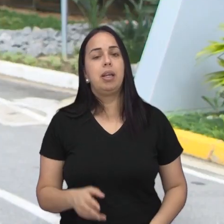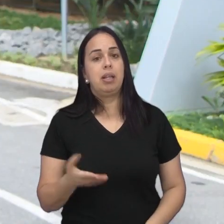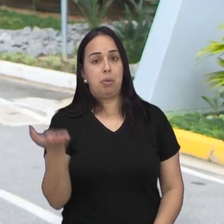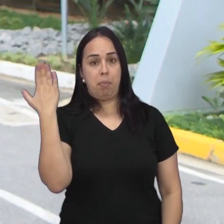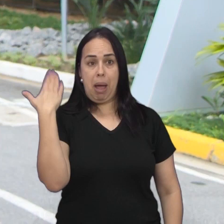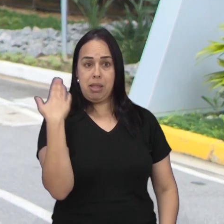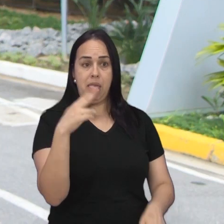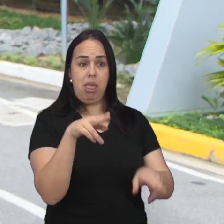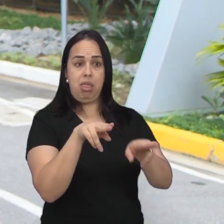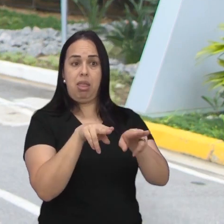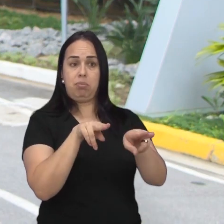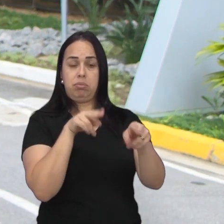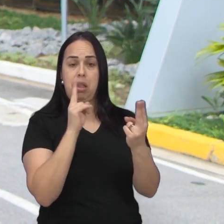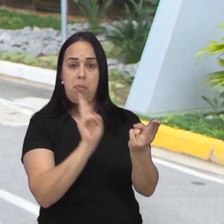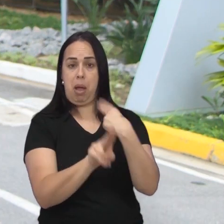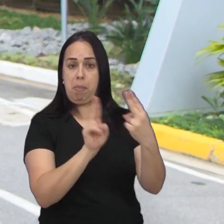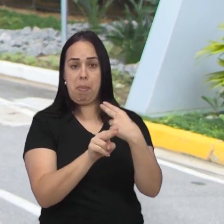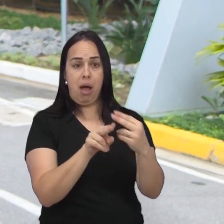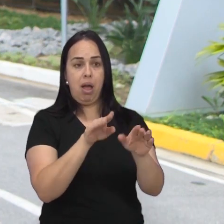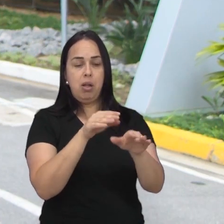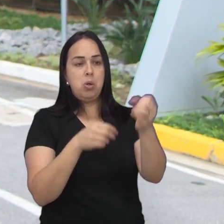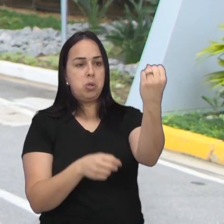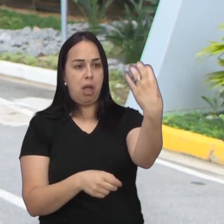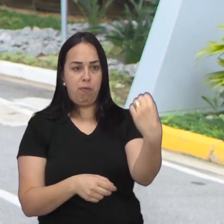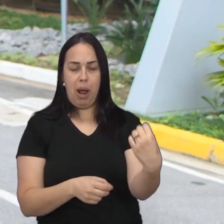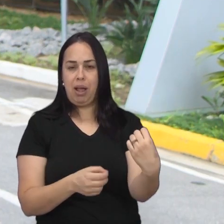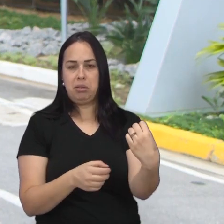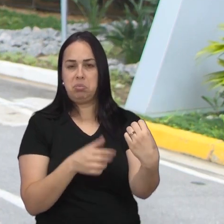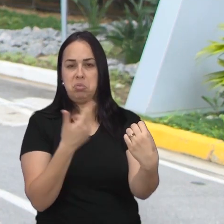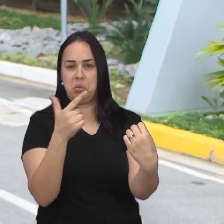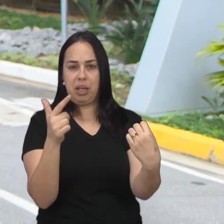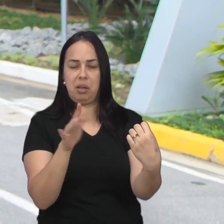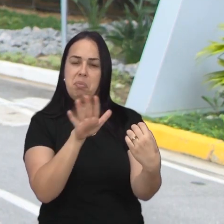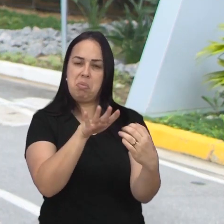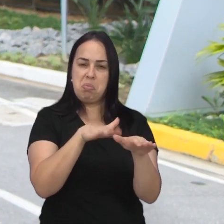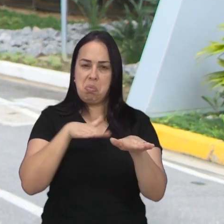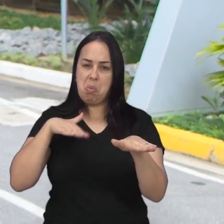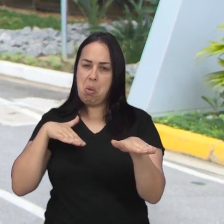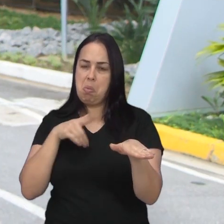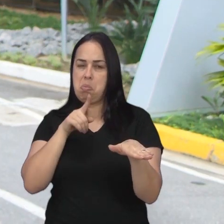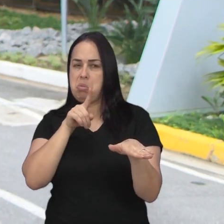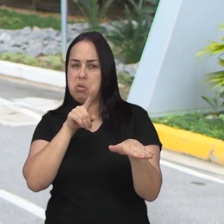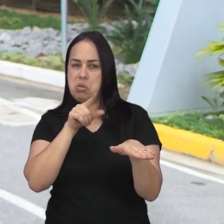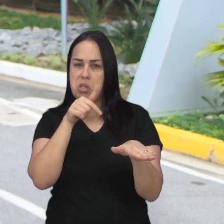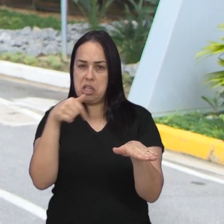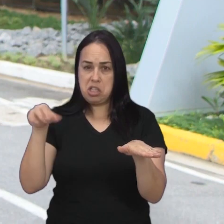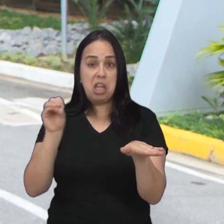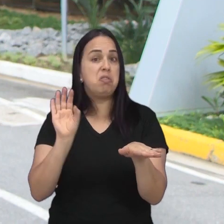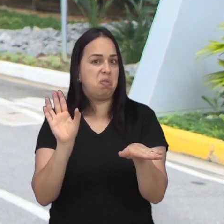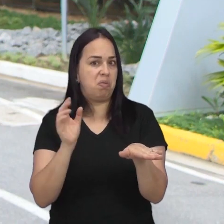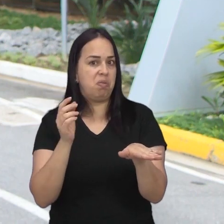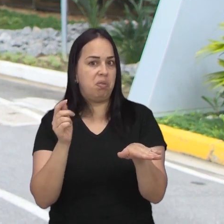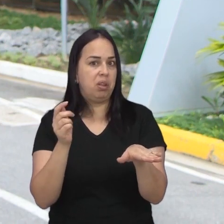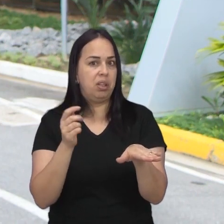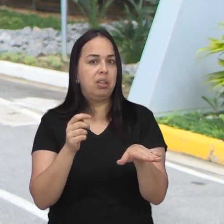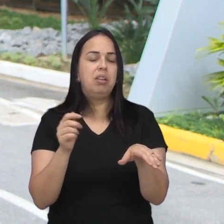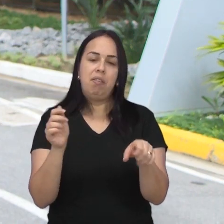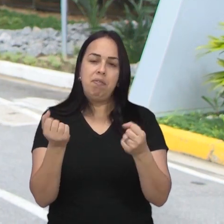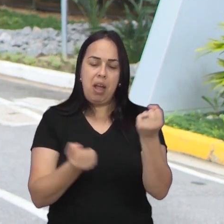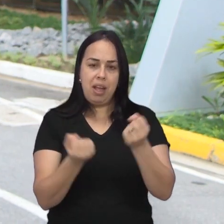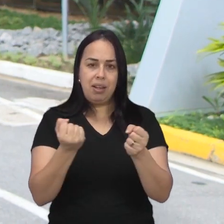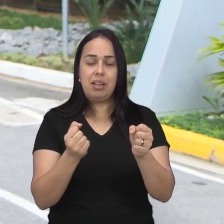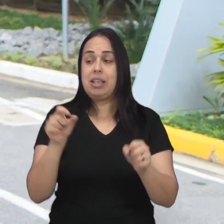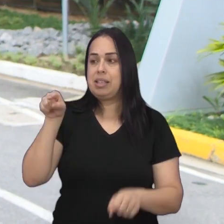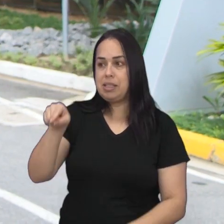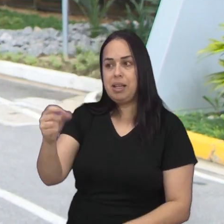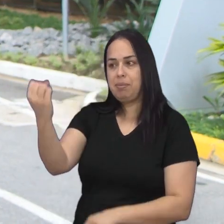pegar uma via que não tem o semáforo, uma faixa de rolamento ela suporta em torno de 1.800, 1.700 veículos. Se eu pegar uma